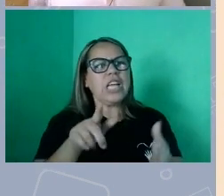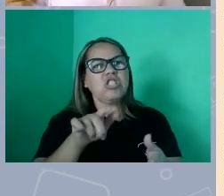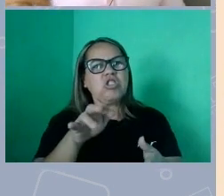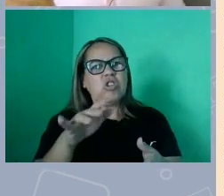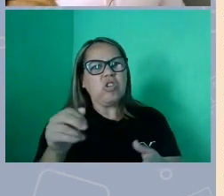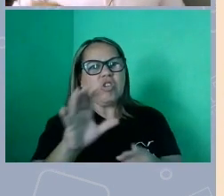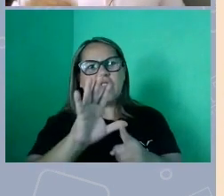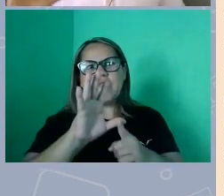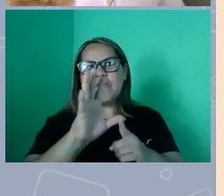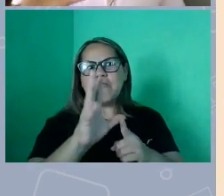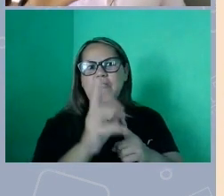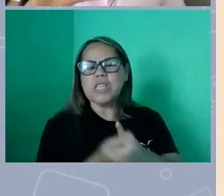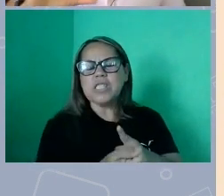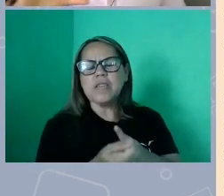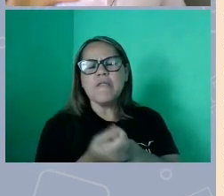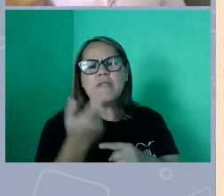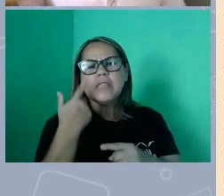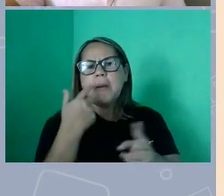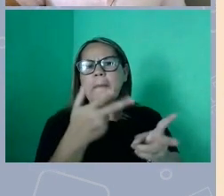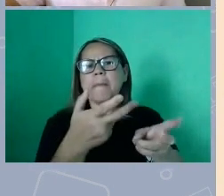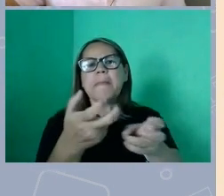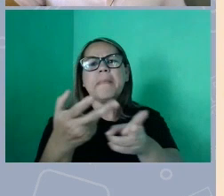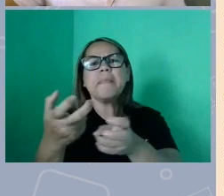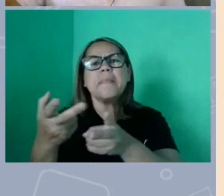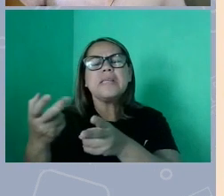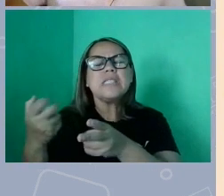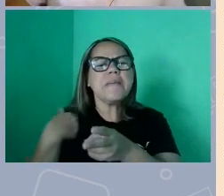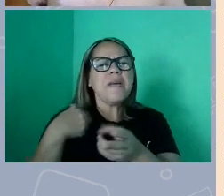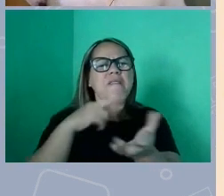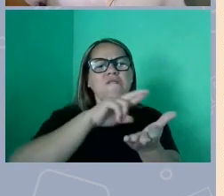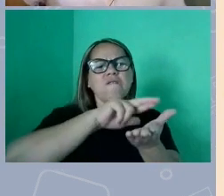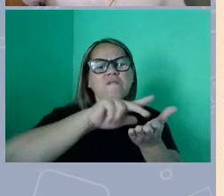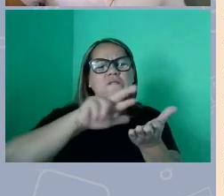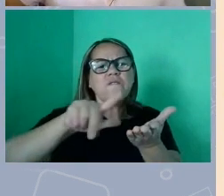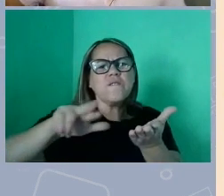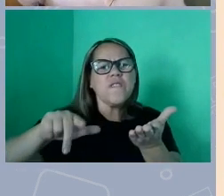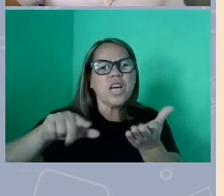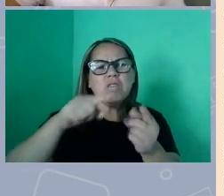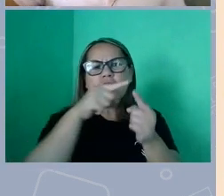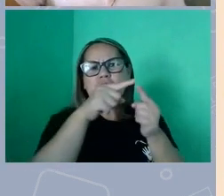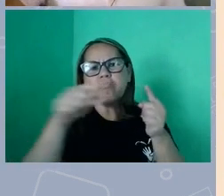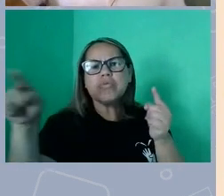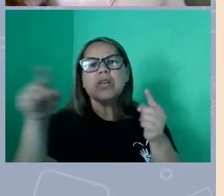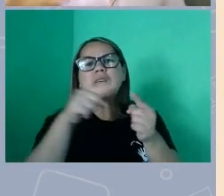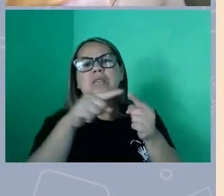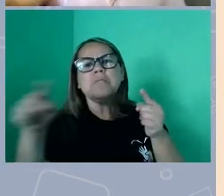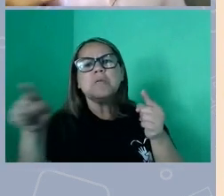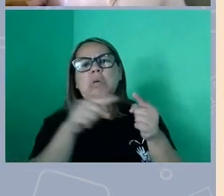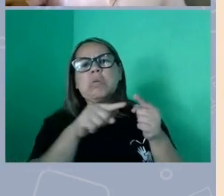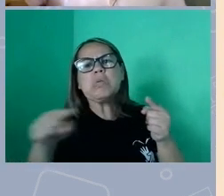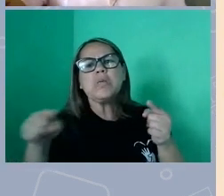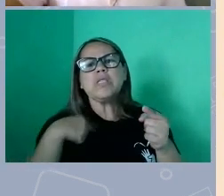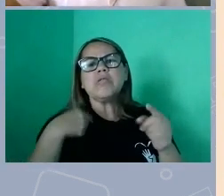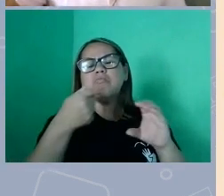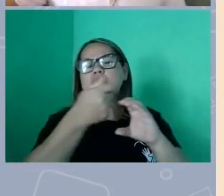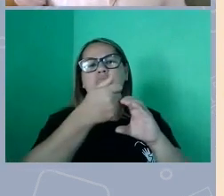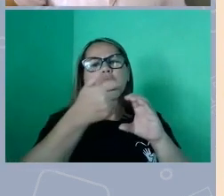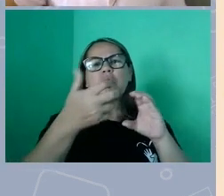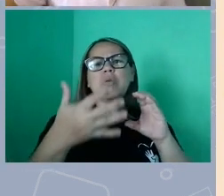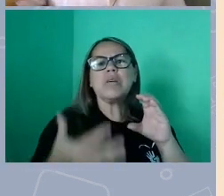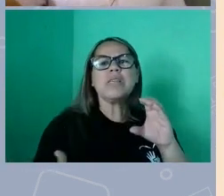em que você vê várias linhas várias faixas com características